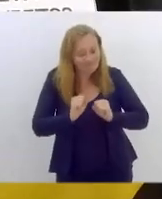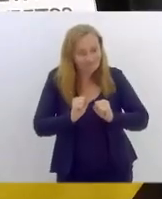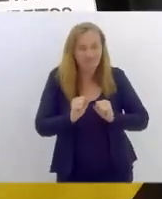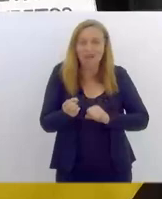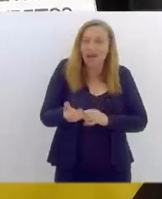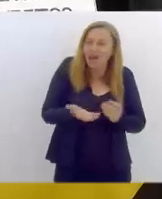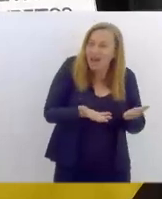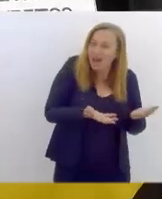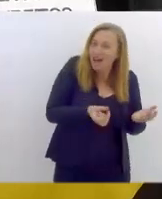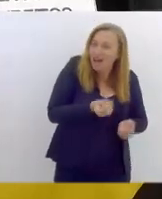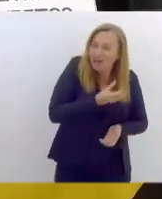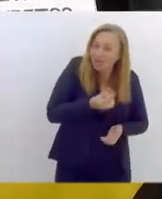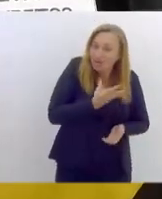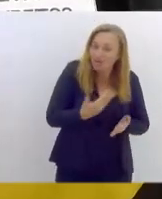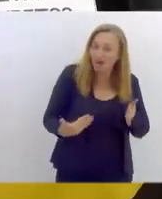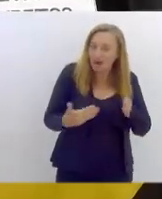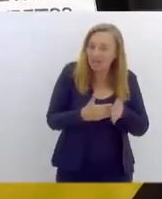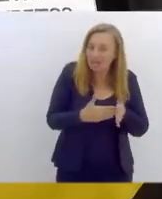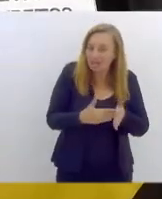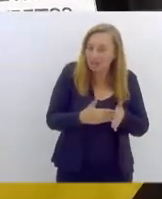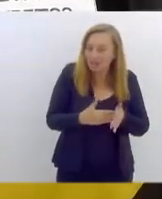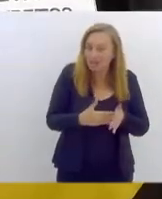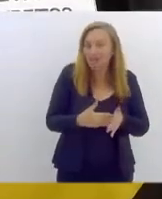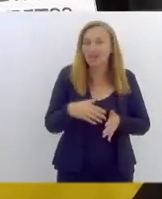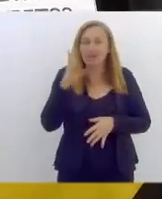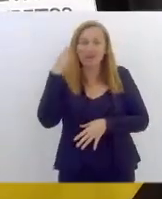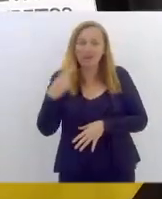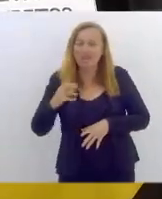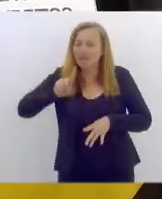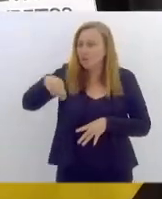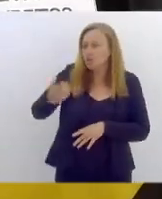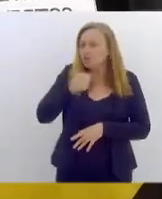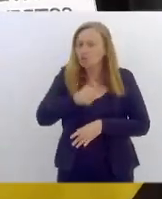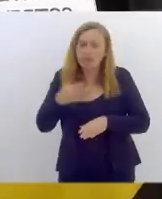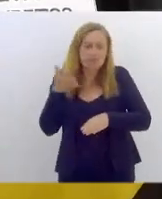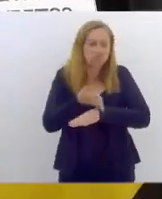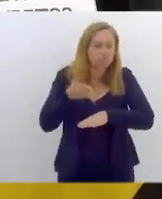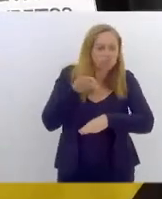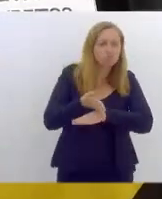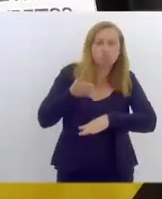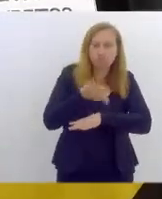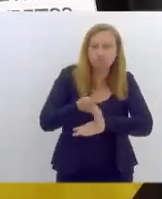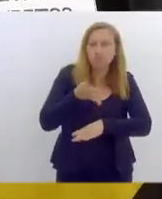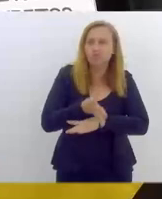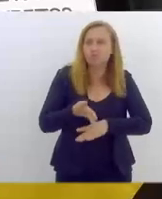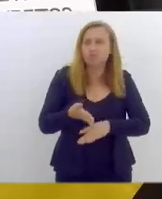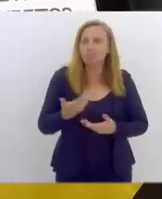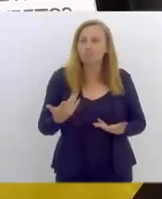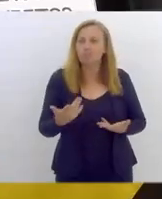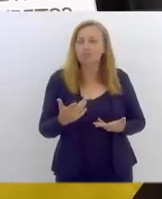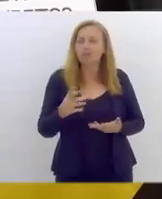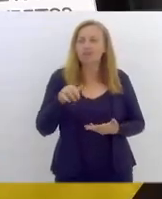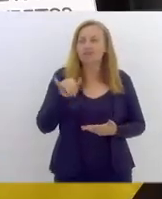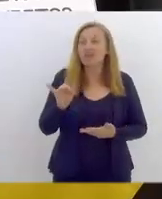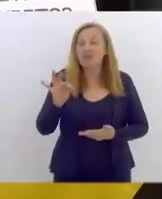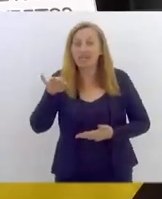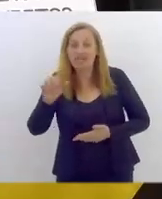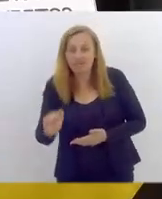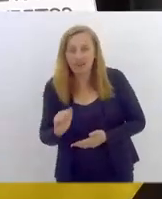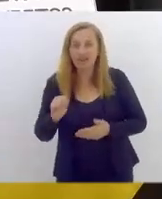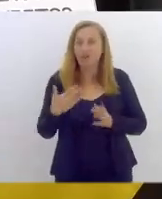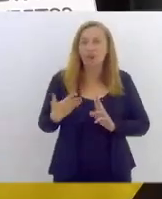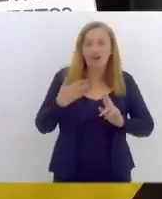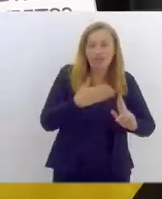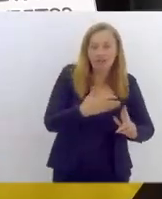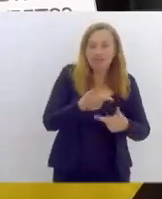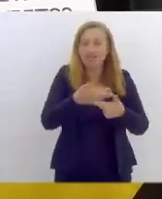novas até chegar ao ponto que a Marielle chegou, que a Renata, que outras mulheres estão chegando, e que é isso, né? Traz a Ieda, uma referência no MN1,